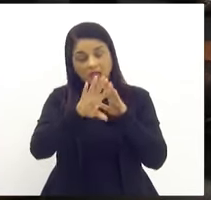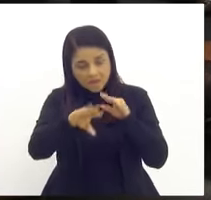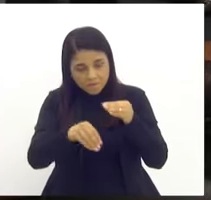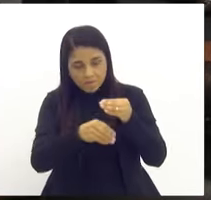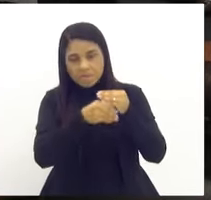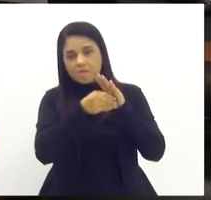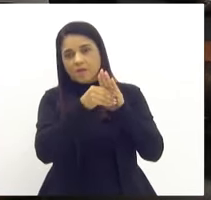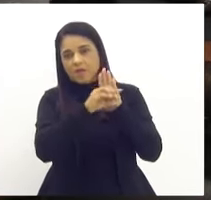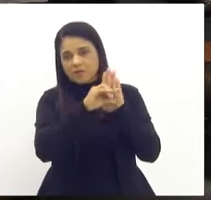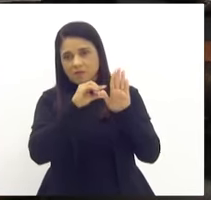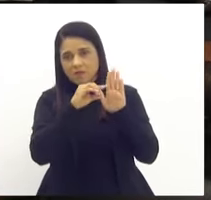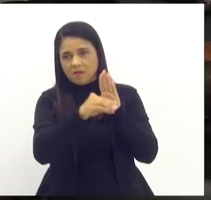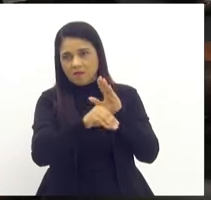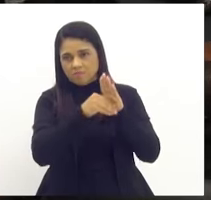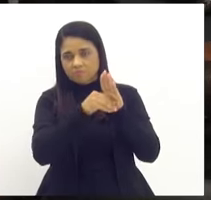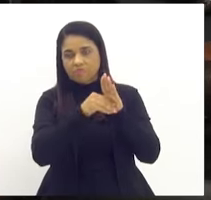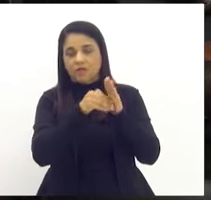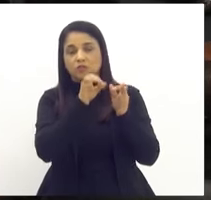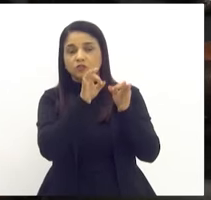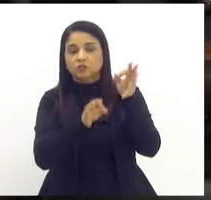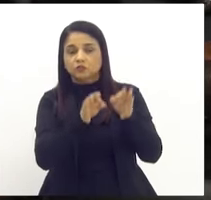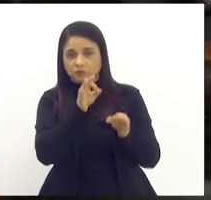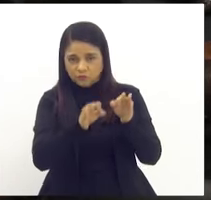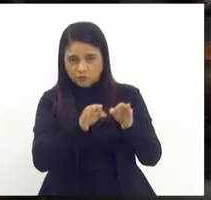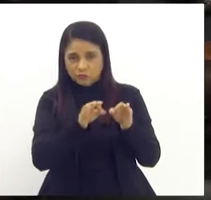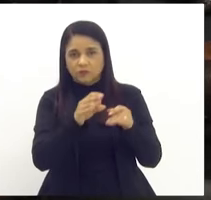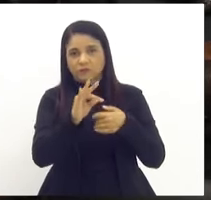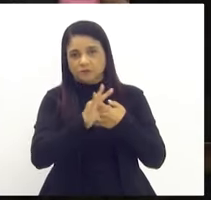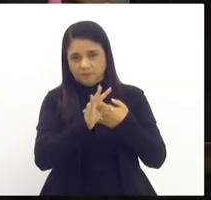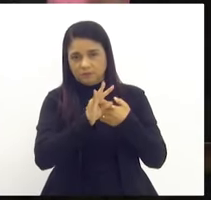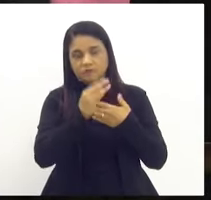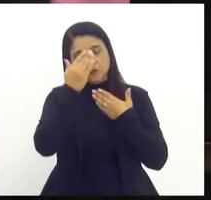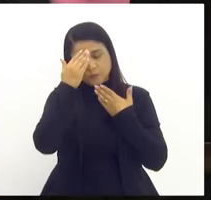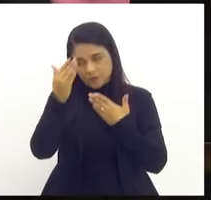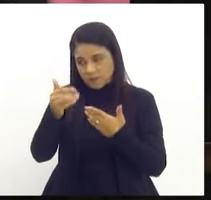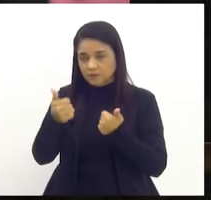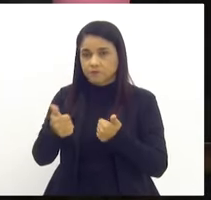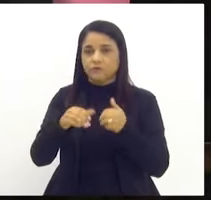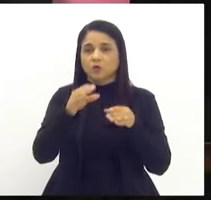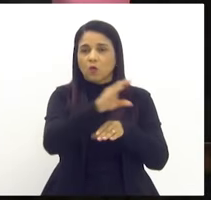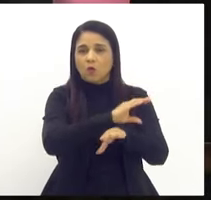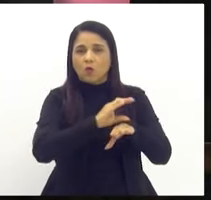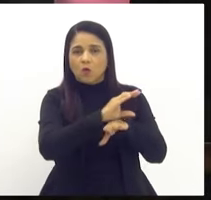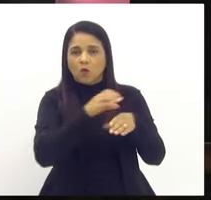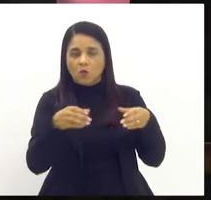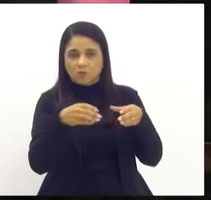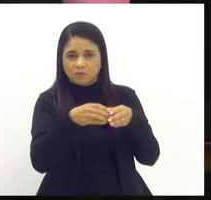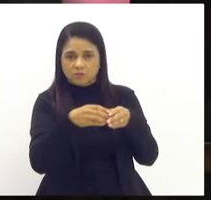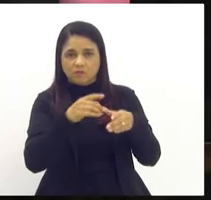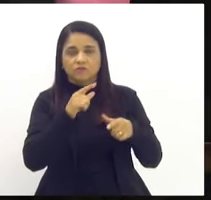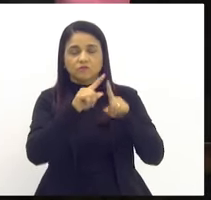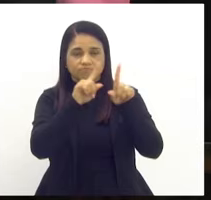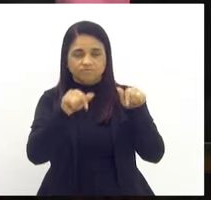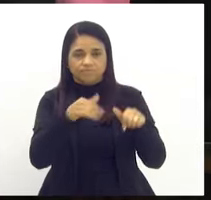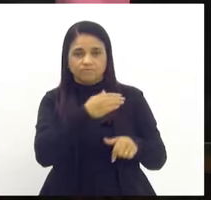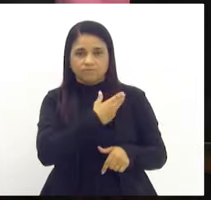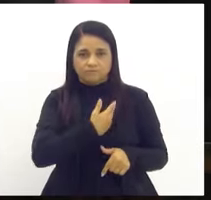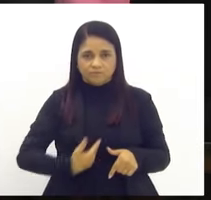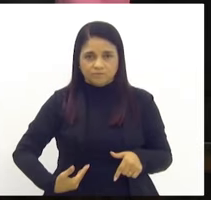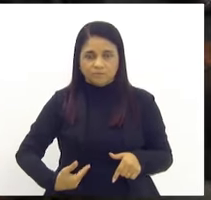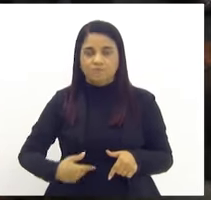para ajustes de técnica Legislativa tá perfeito Muito obrigado pela comissão de servidores públicos deputada